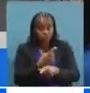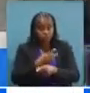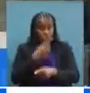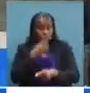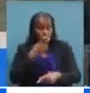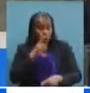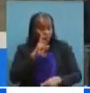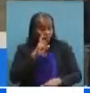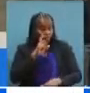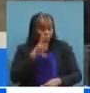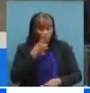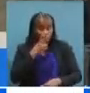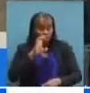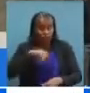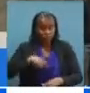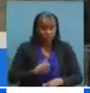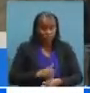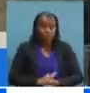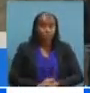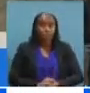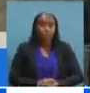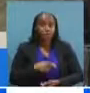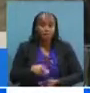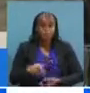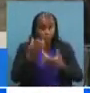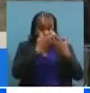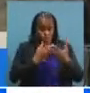cabo verde este estudo venha